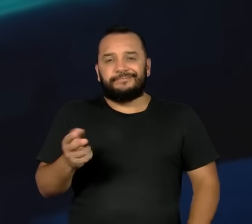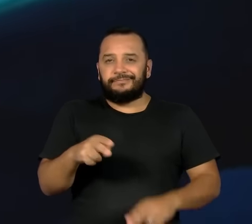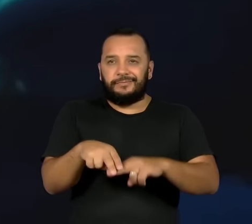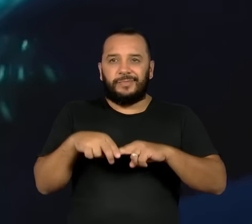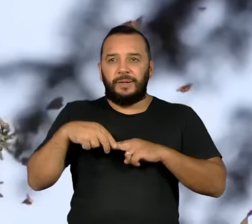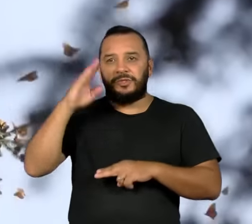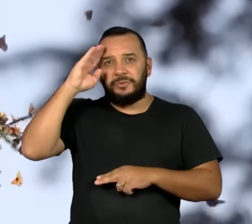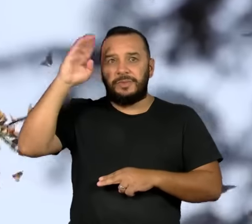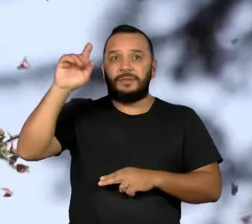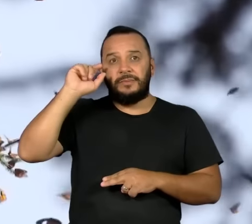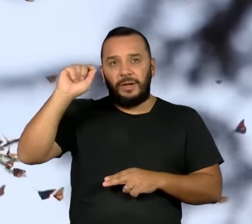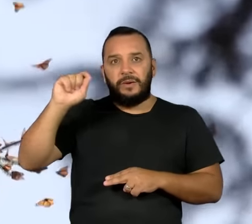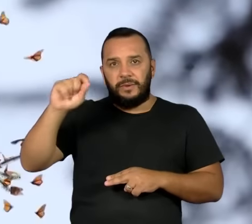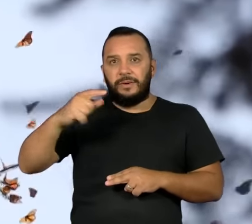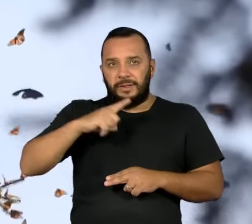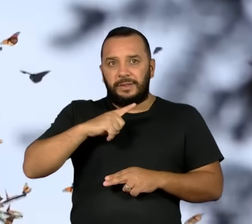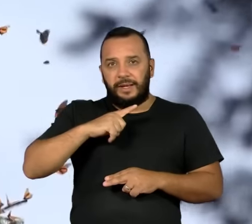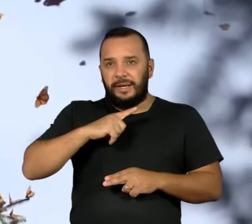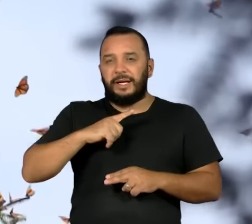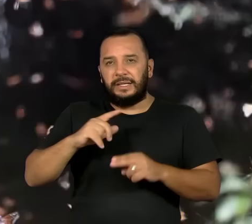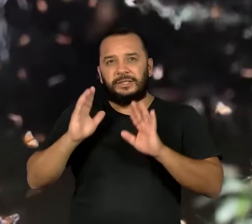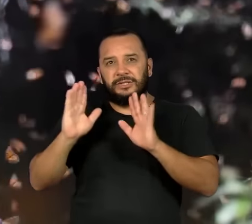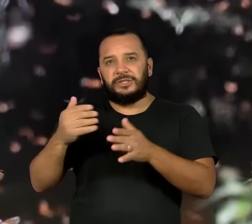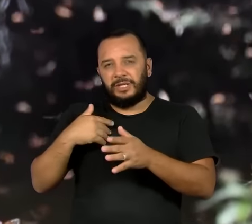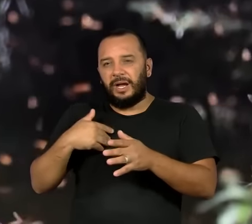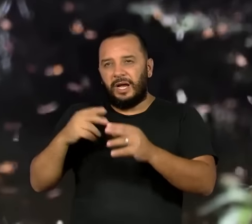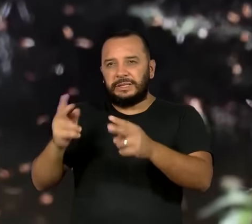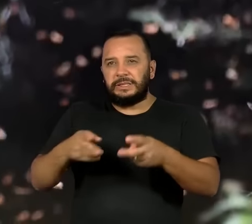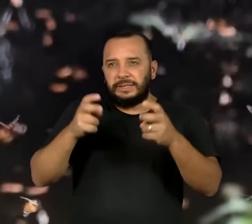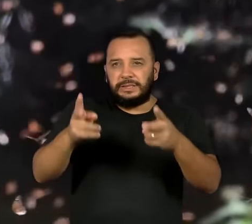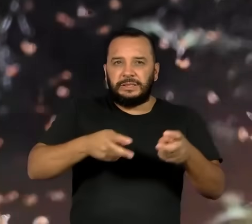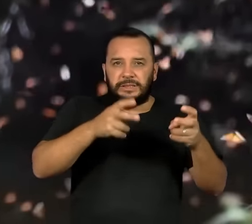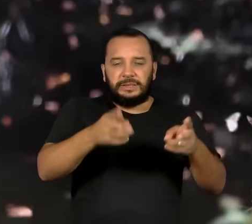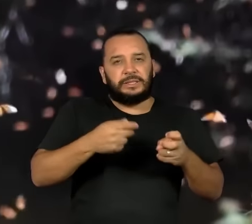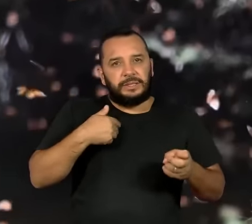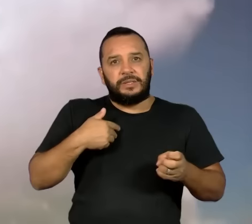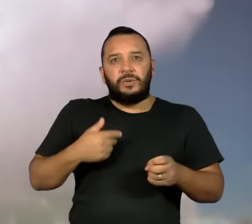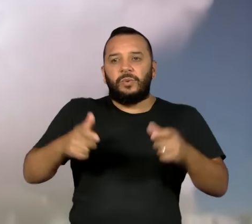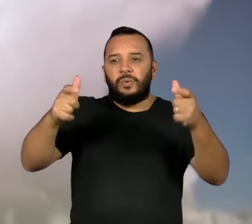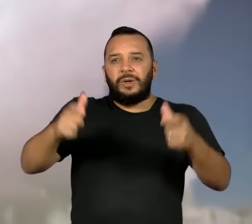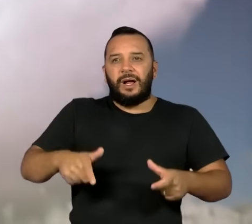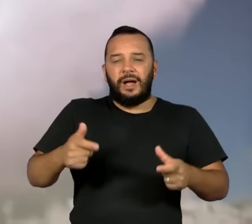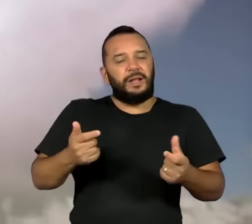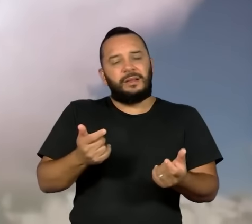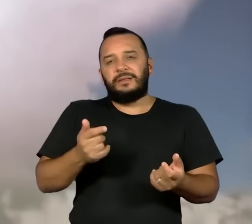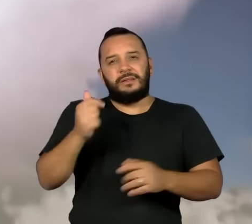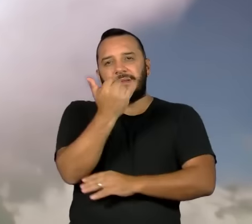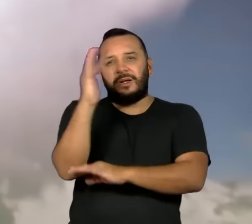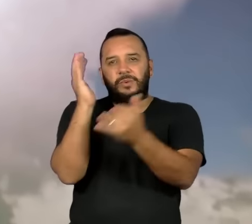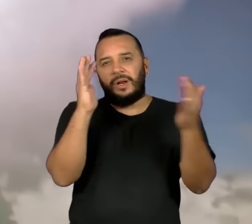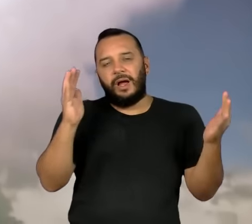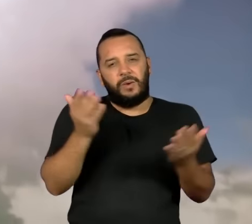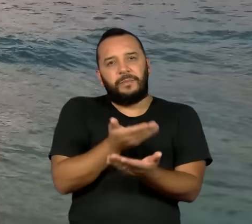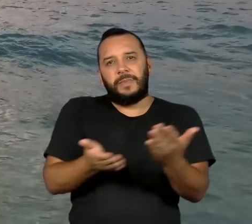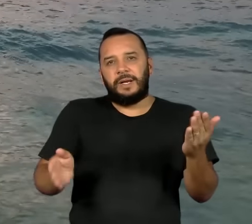principais são a sobreexploração, perda de ambiente natural, poluição e alterações climáticas.